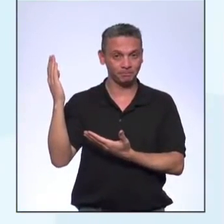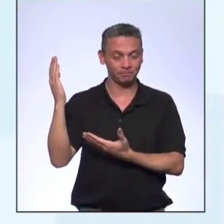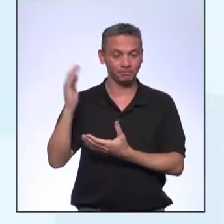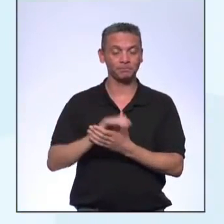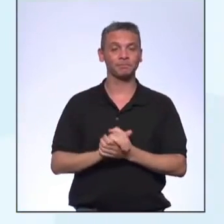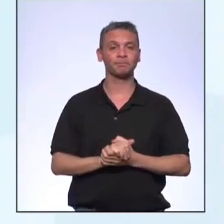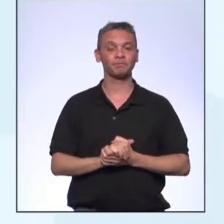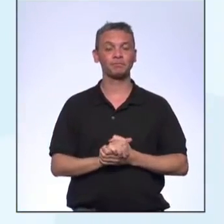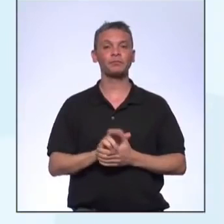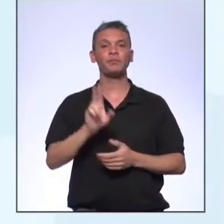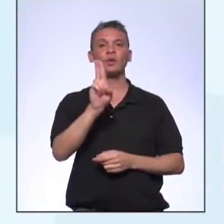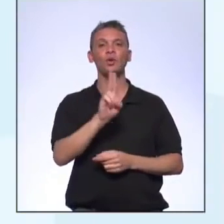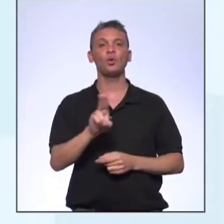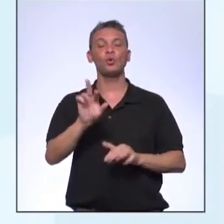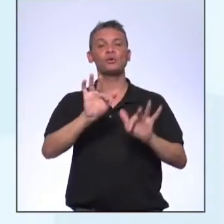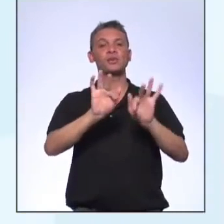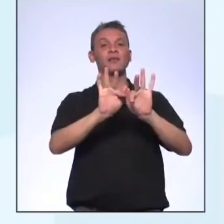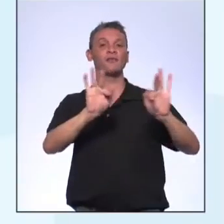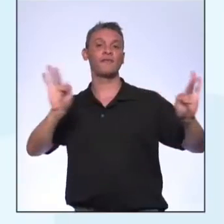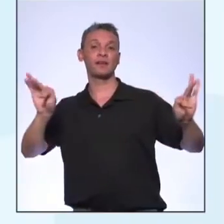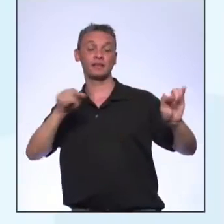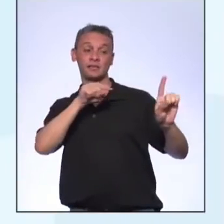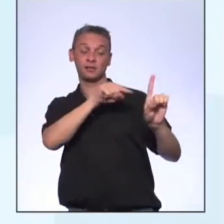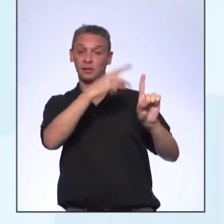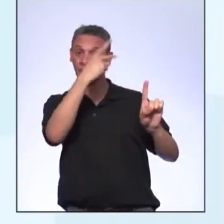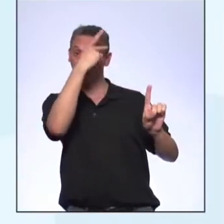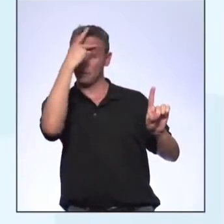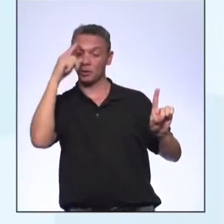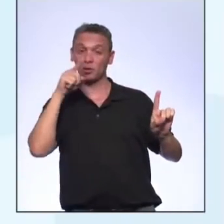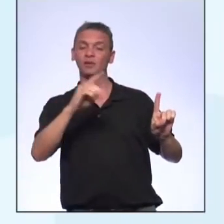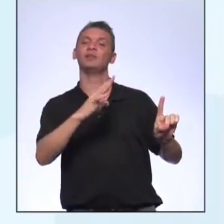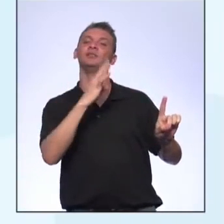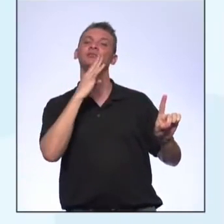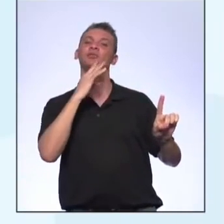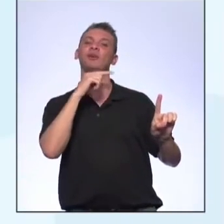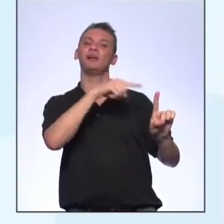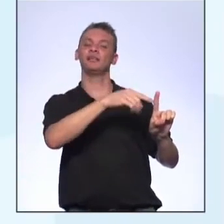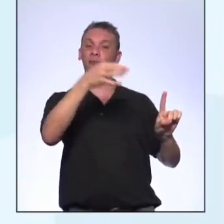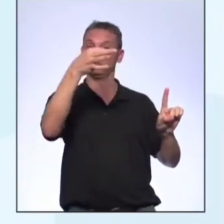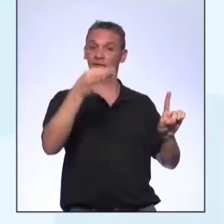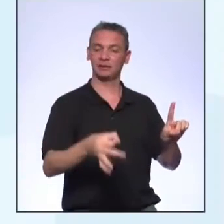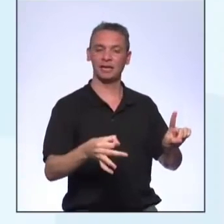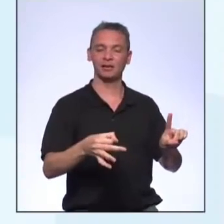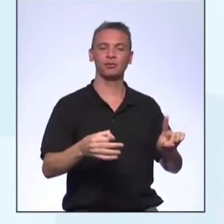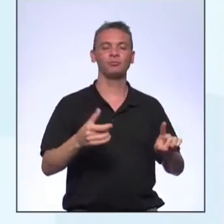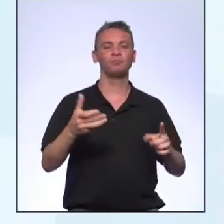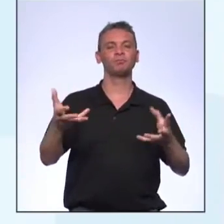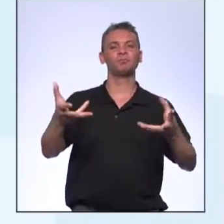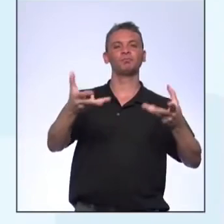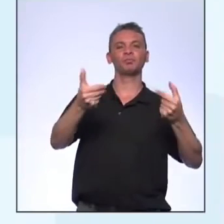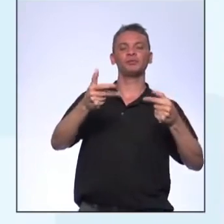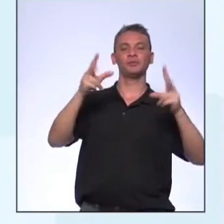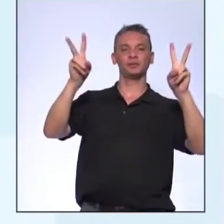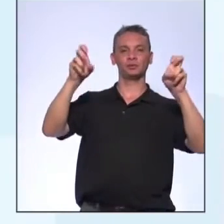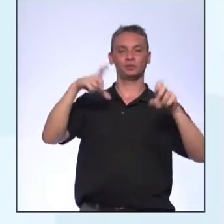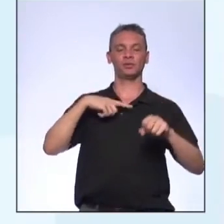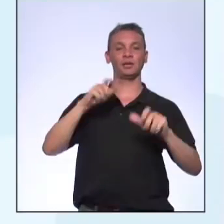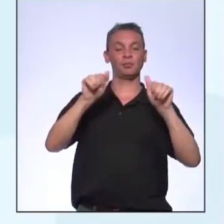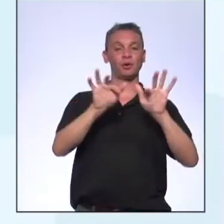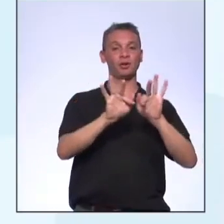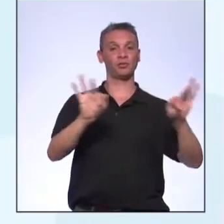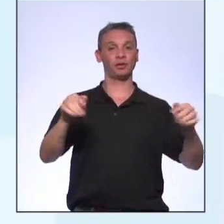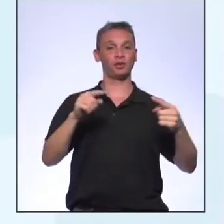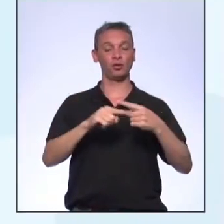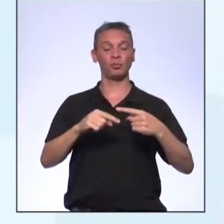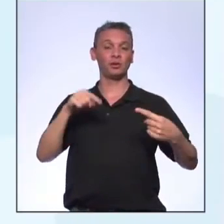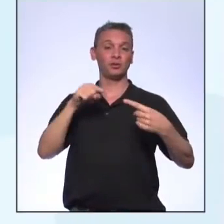a utilização da frase de uma pessoa notoriamente reconhecida por sua autoridade em um determinado assunto. Essa frase pode ser usada como